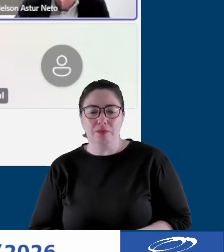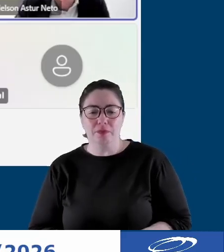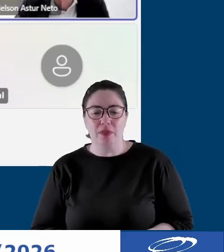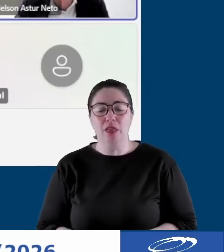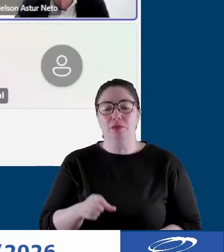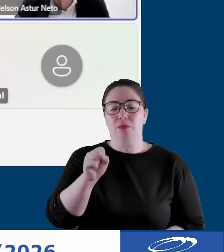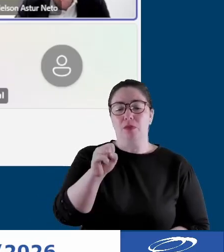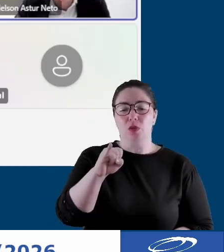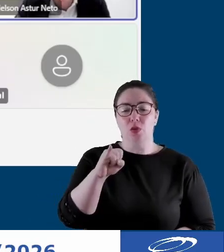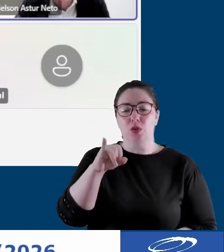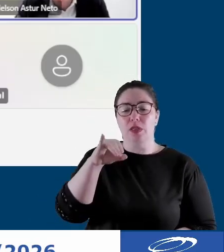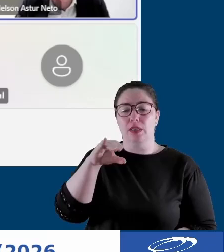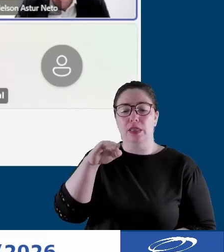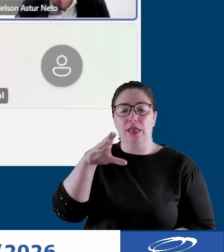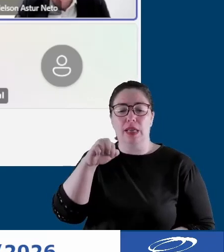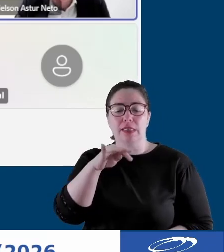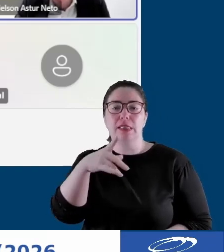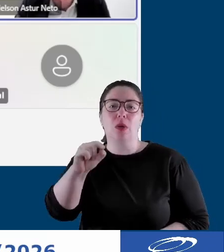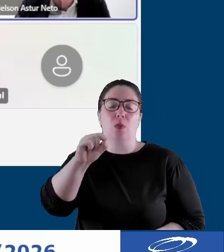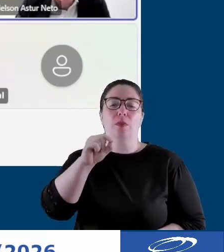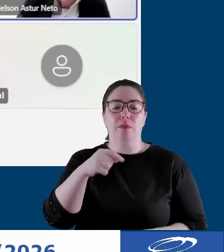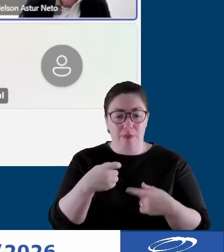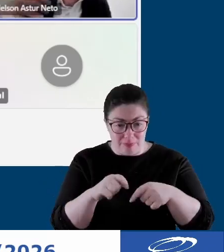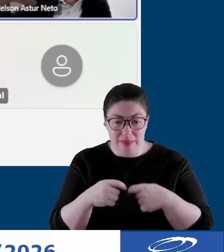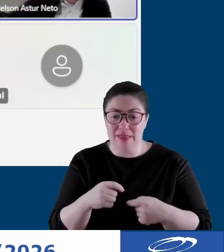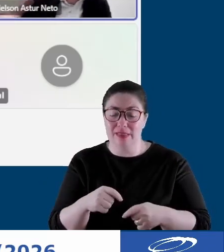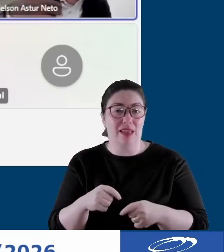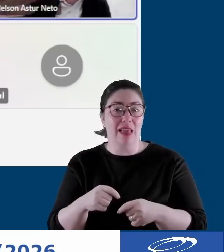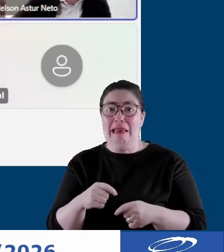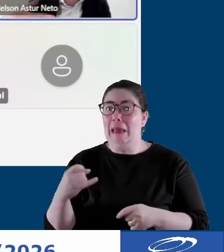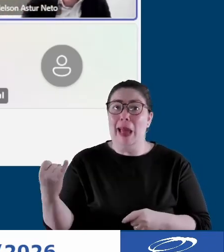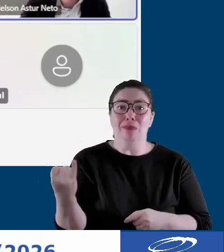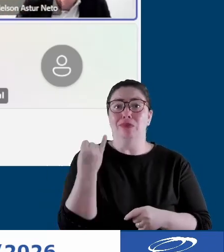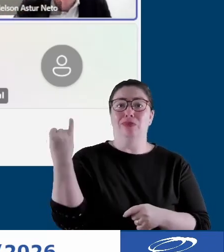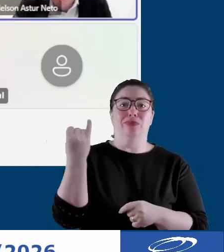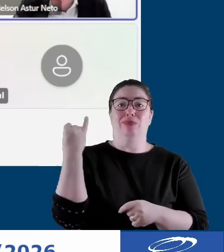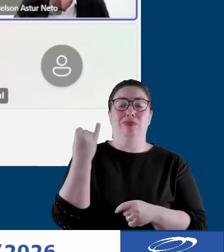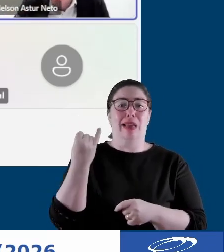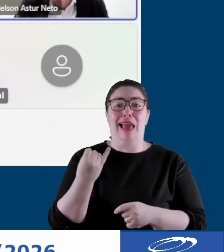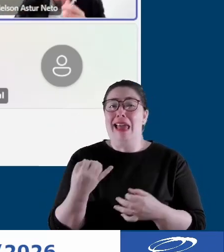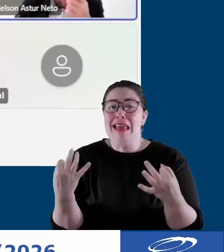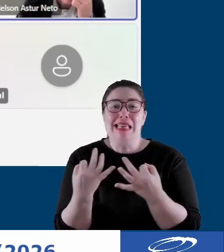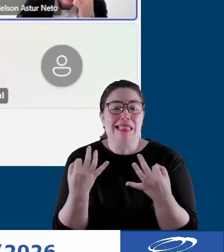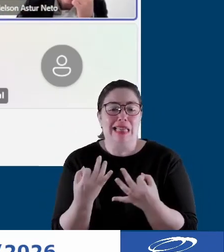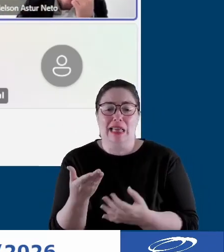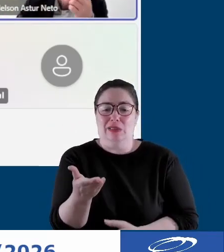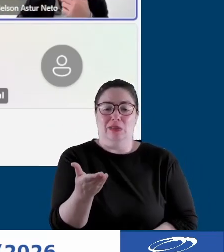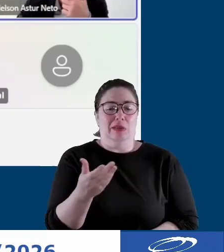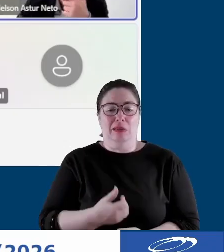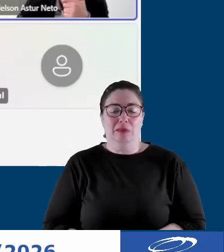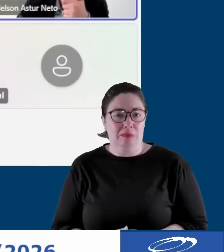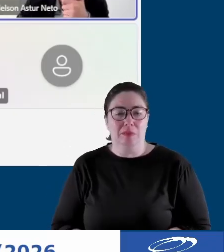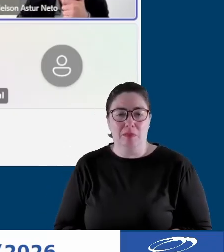se aproxima até 100%, porque ele vai retirar o biofilme do implante, que aí sim vai